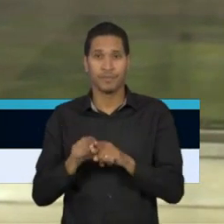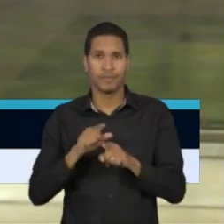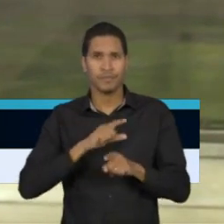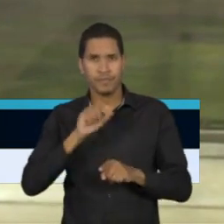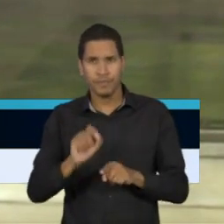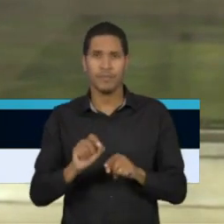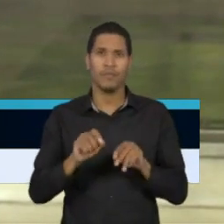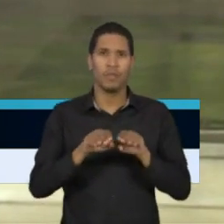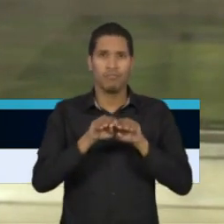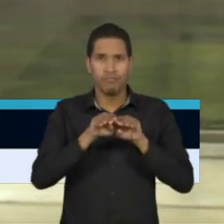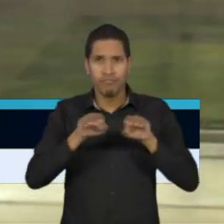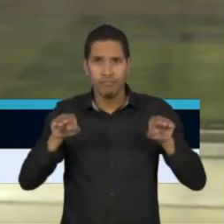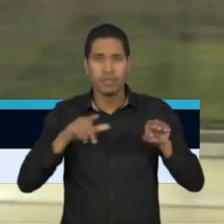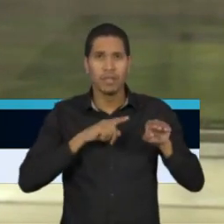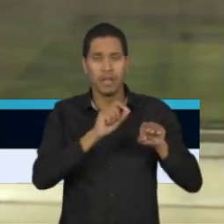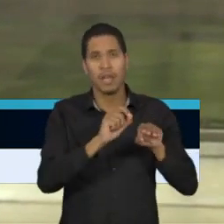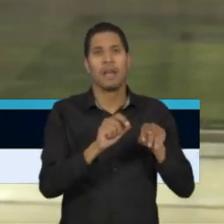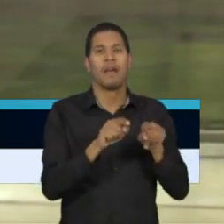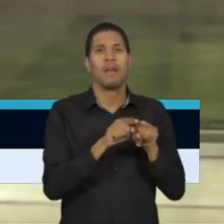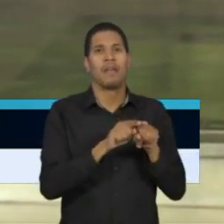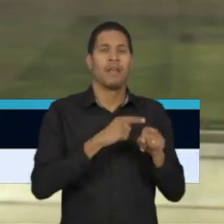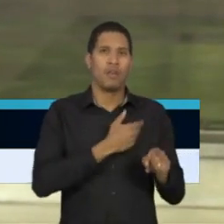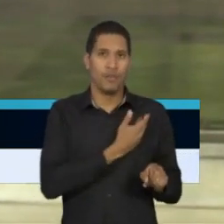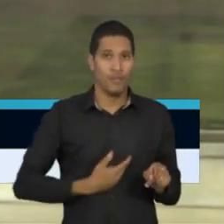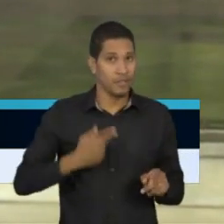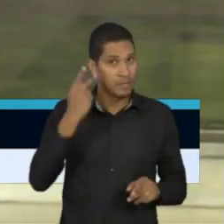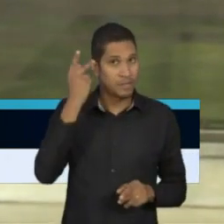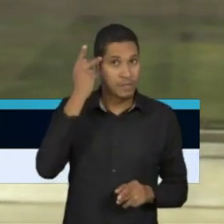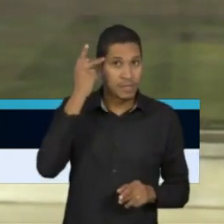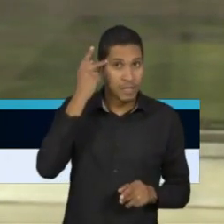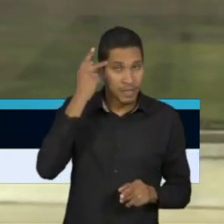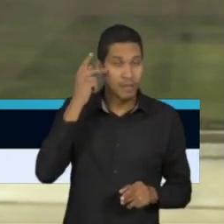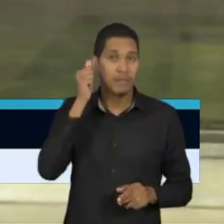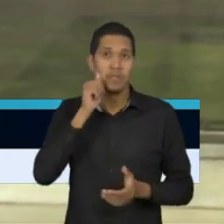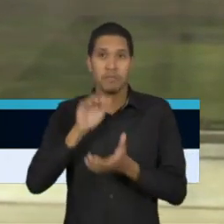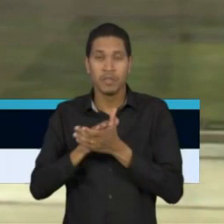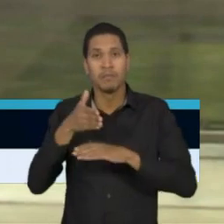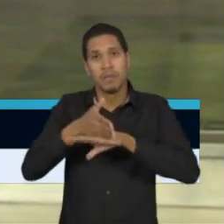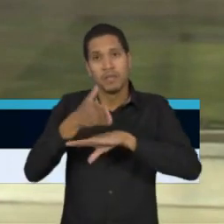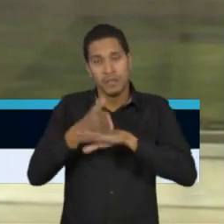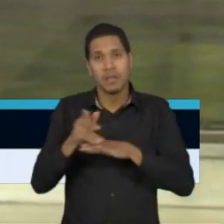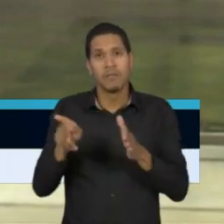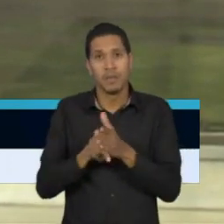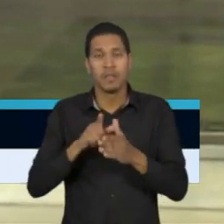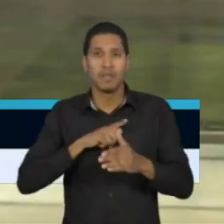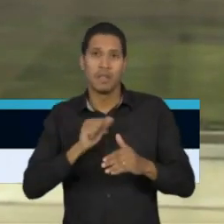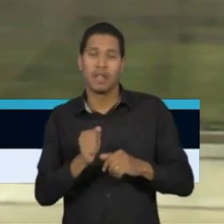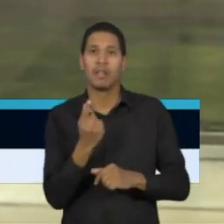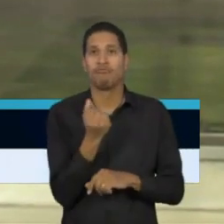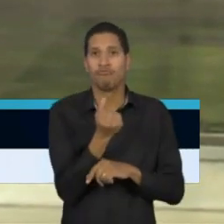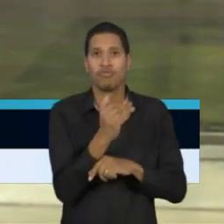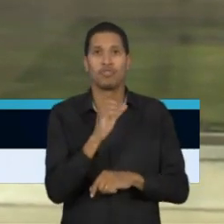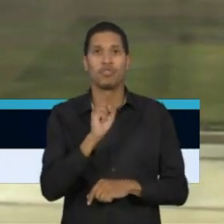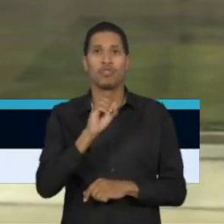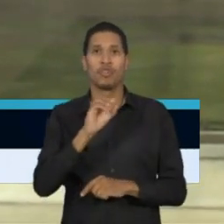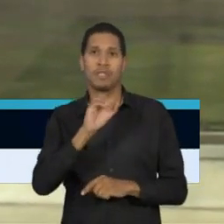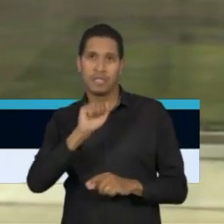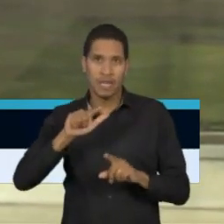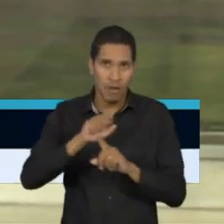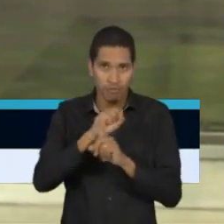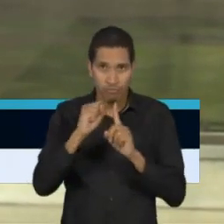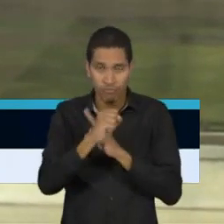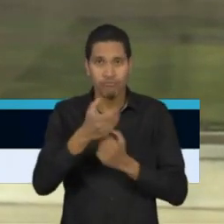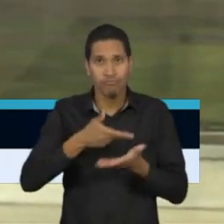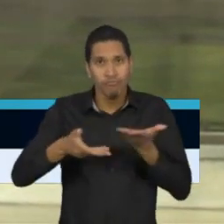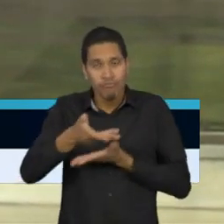do Estado, do qual minha esposa Bia participa também, como presidente do Fundo Social, e várias outras secretarias atuam, participam e